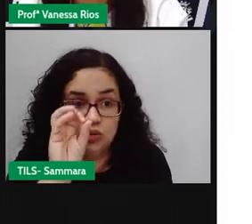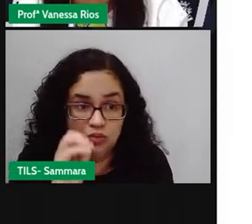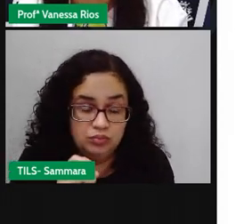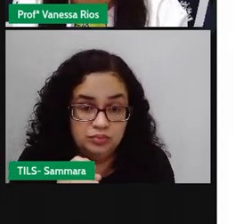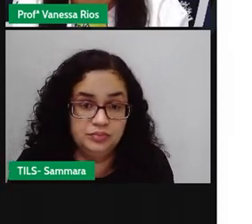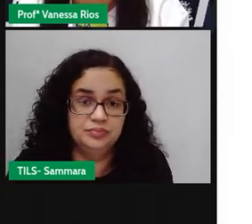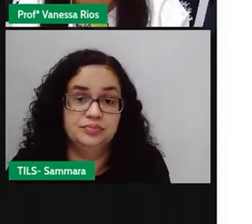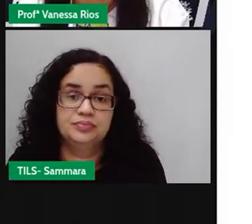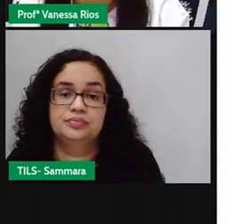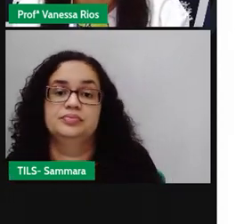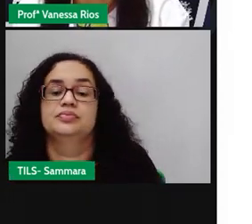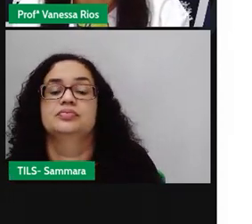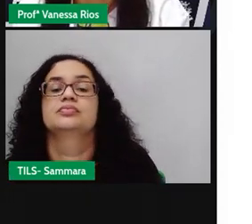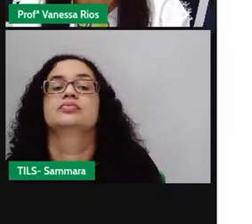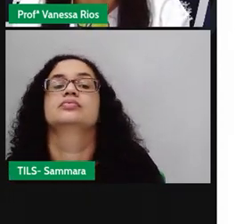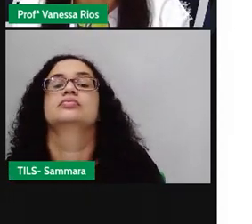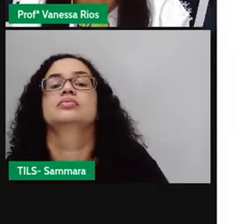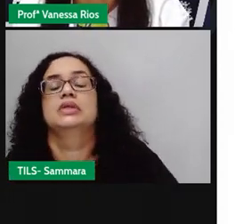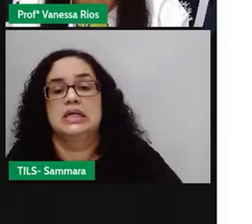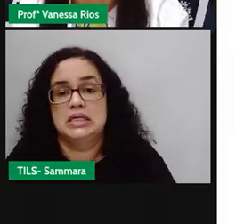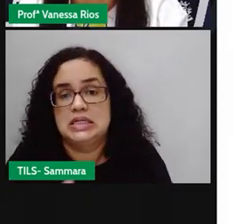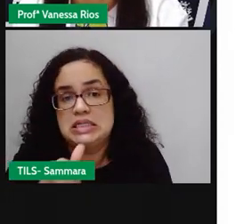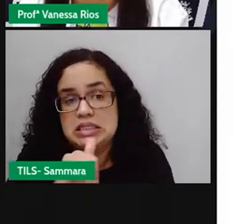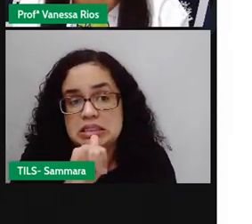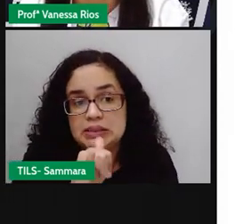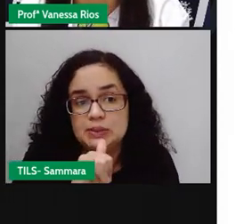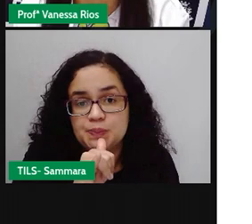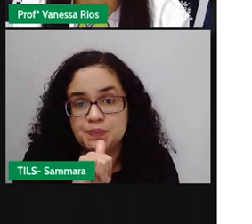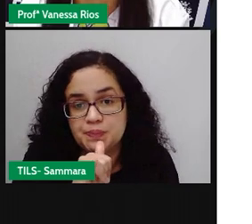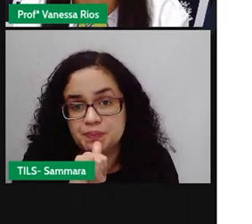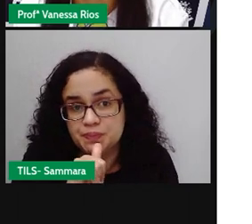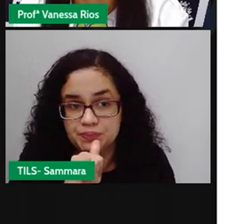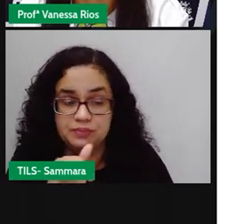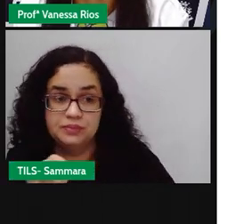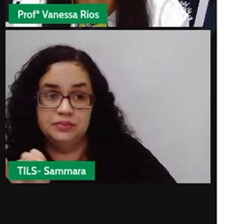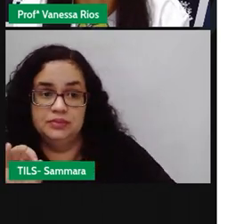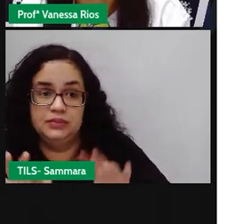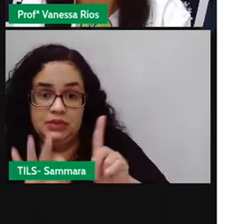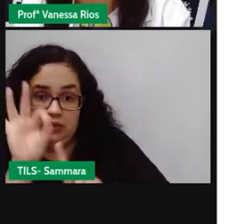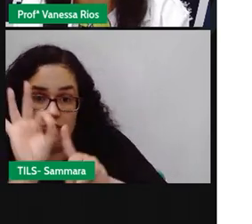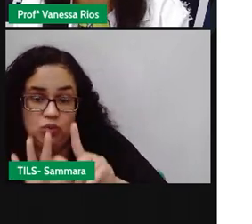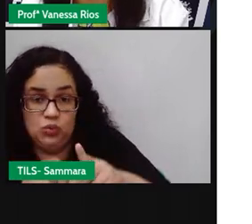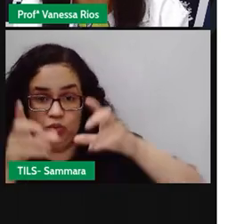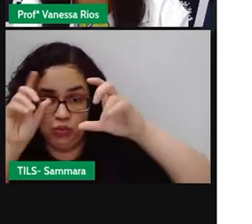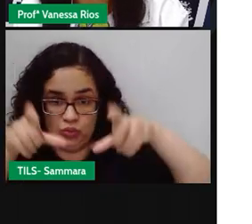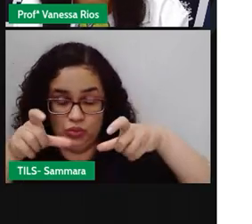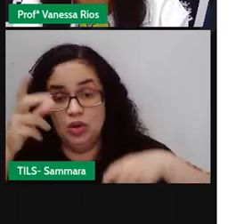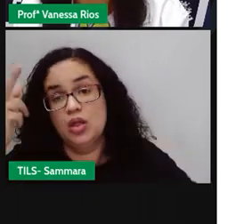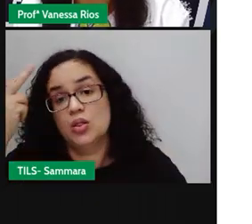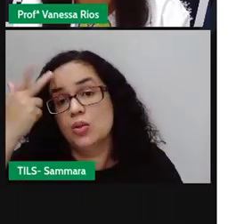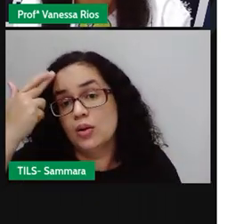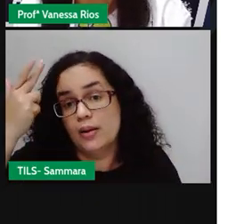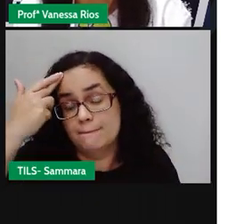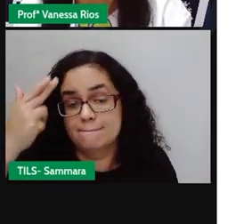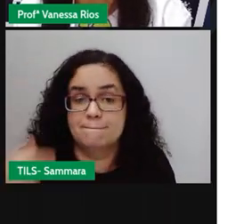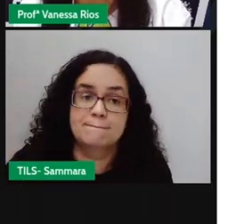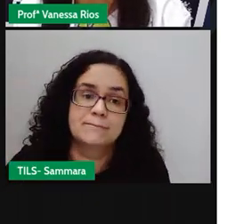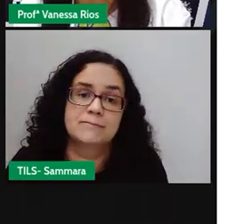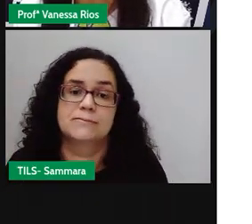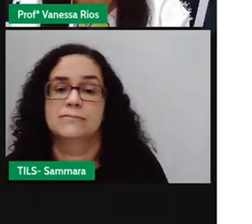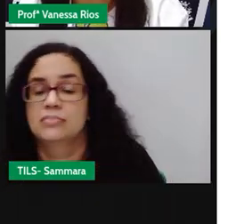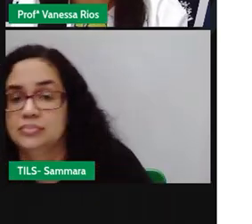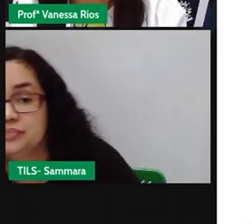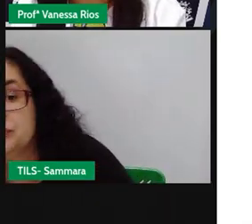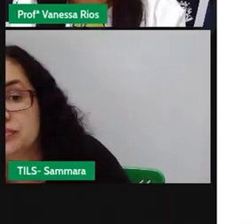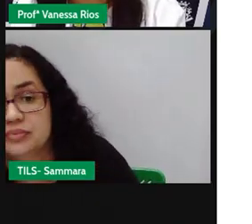estado físico. Então, a Pro está usando exemplos aí se a gente estiver falando da temperatura ambiente, da temperatura normal. Então,